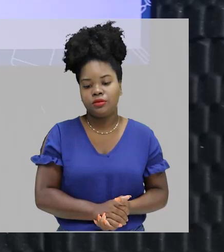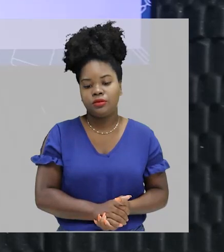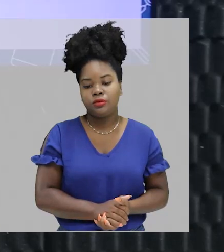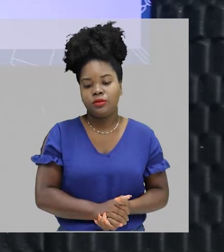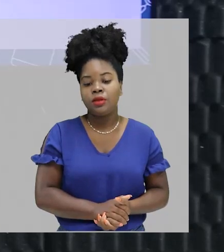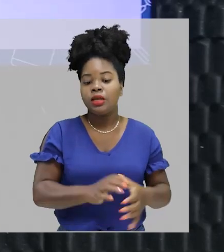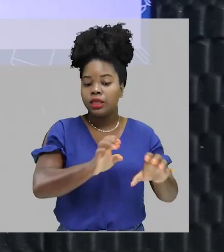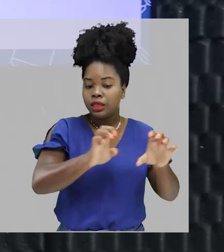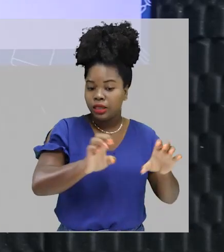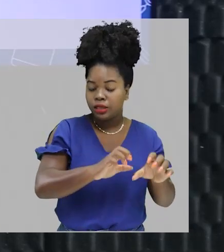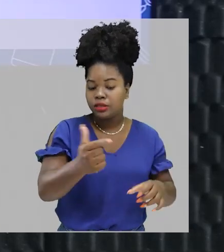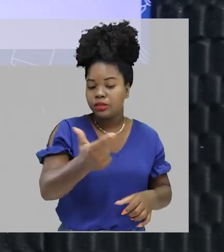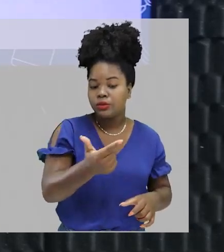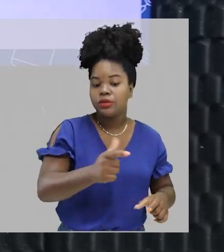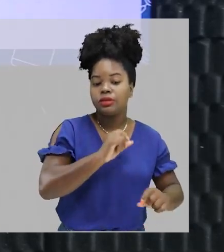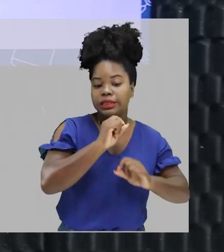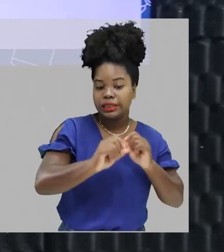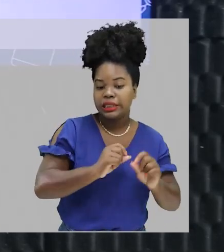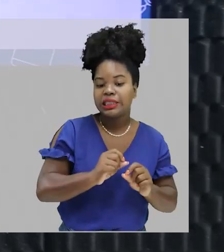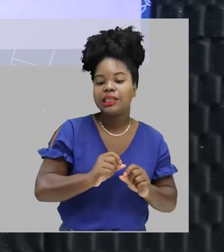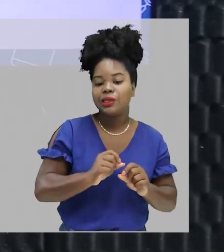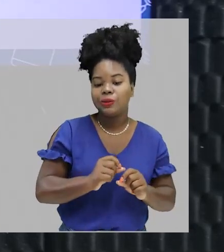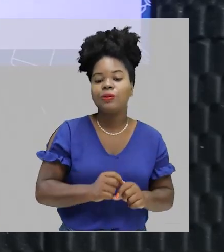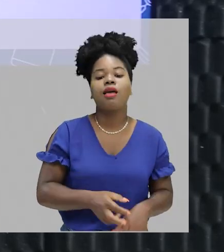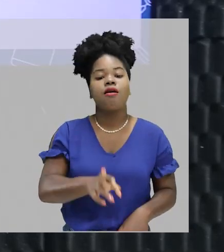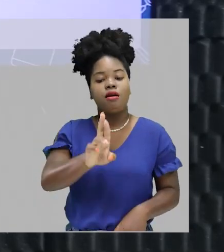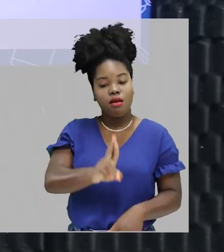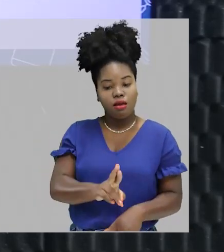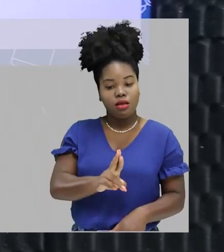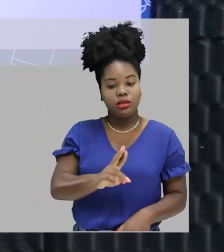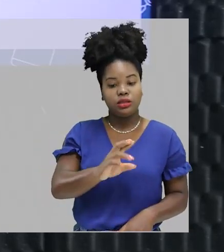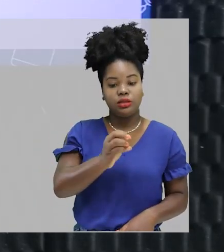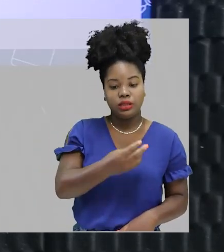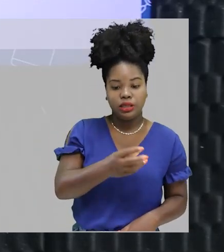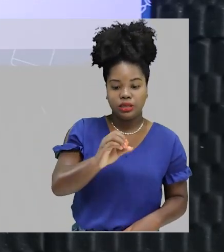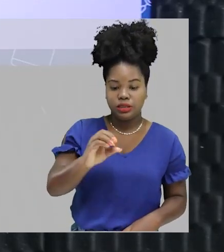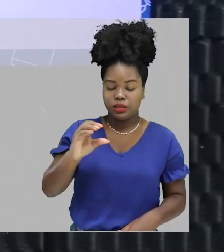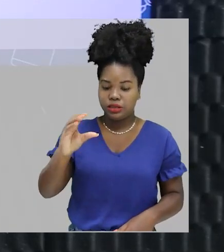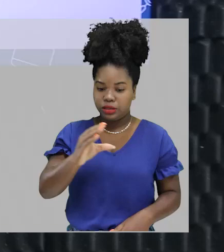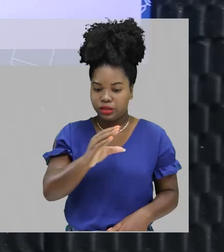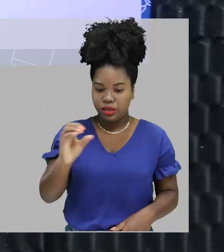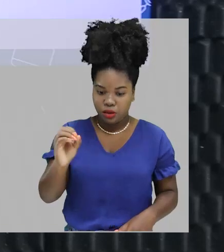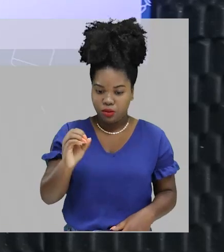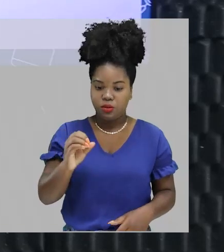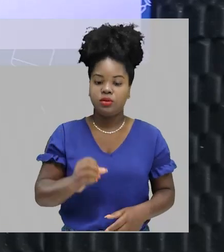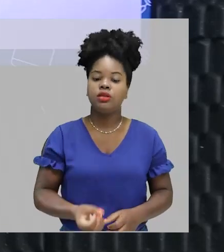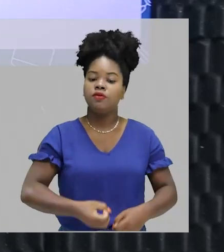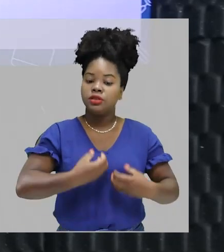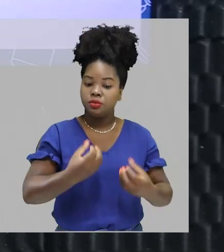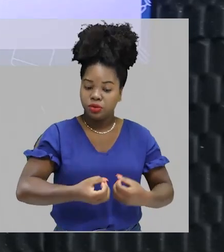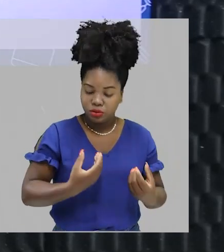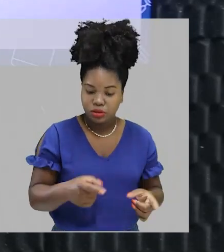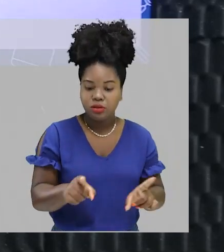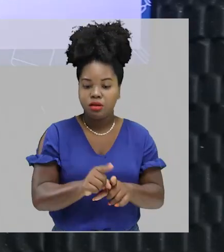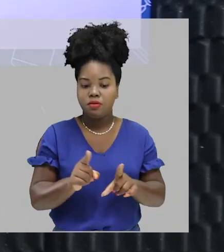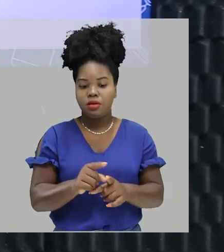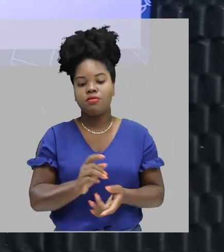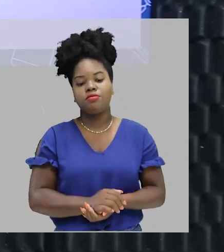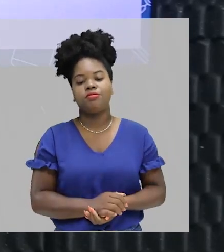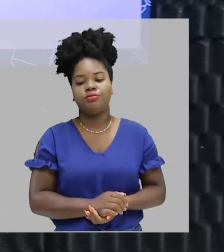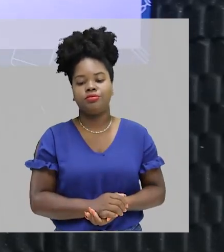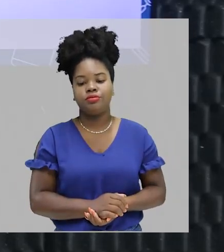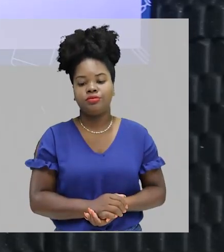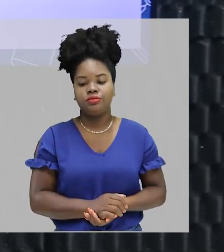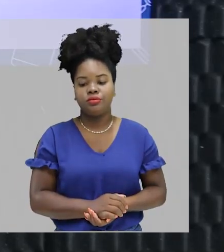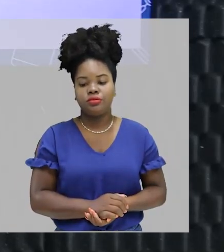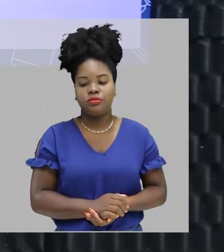ó, na equação seguinte, ele aparece no reagente, então quer dizer que ele vai ser consumido, certo? Considerando